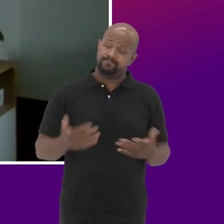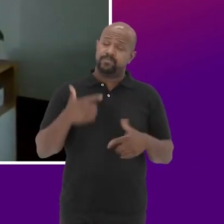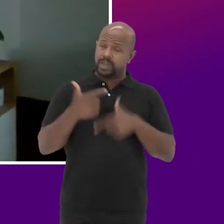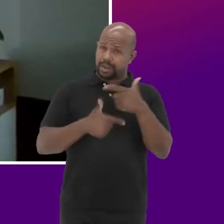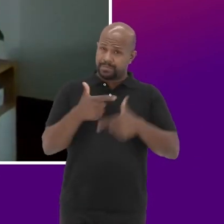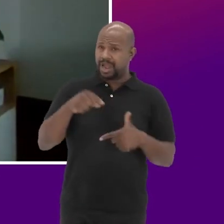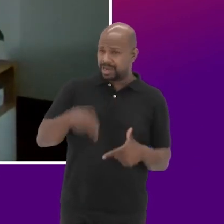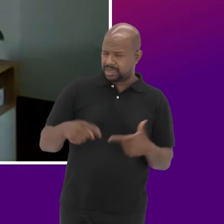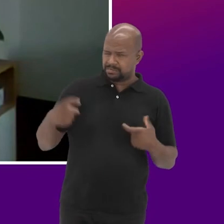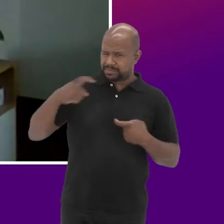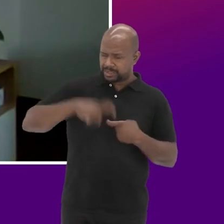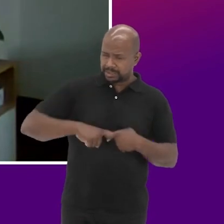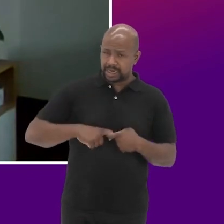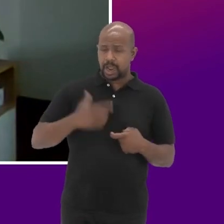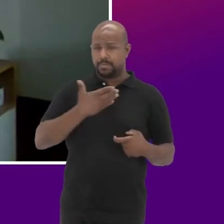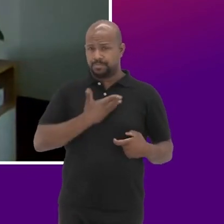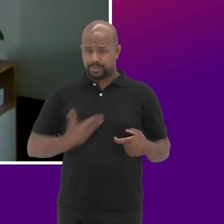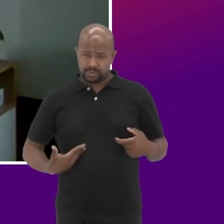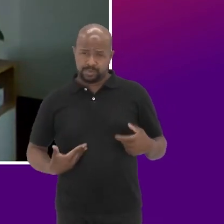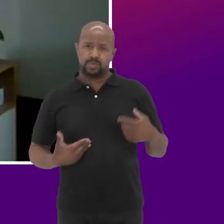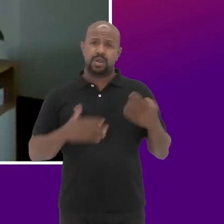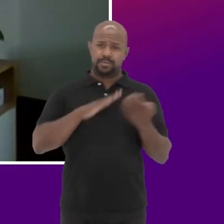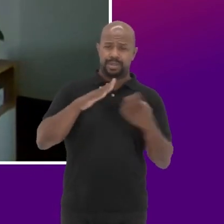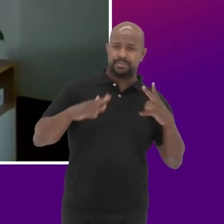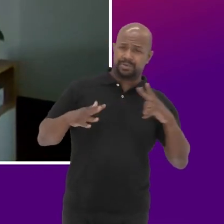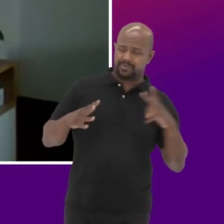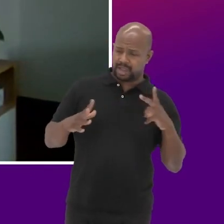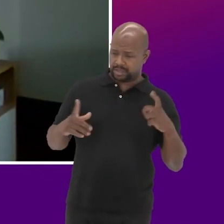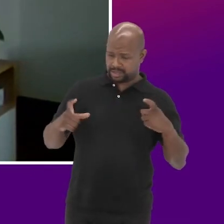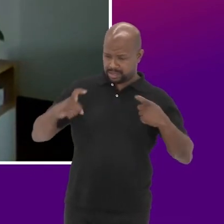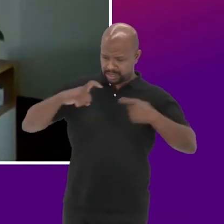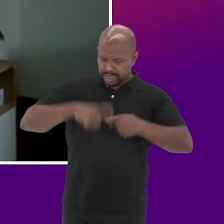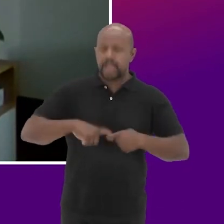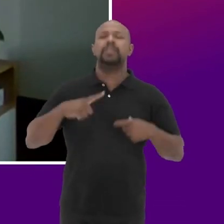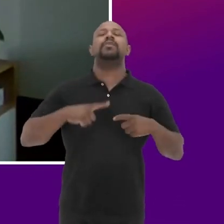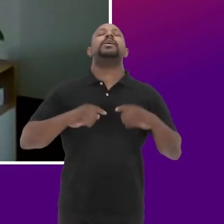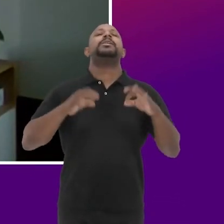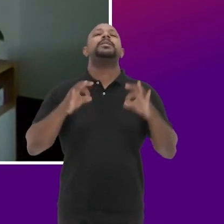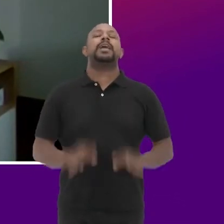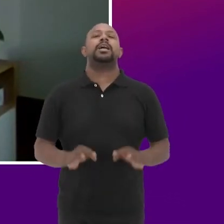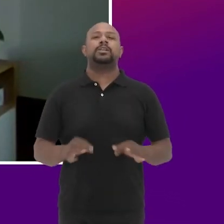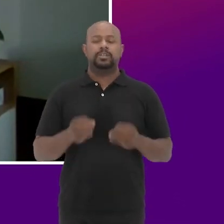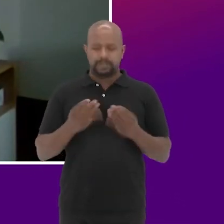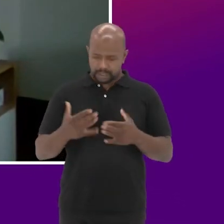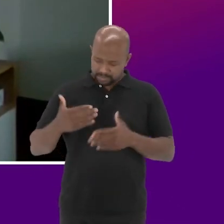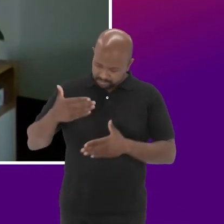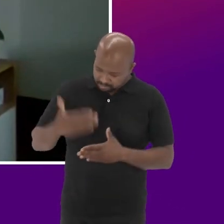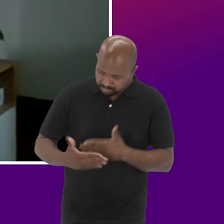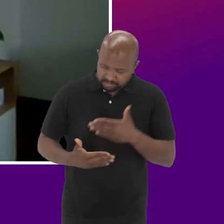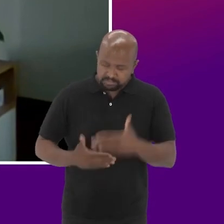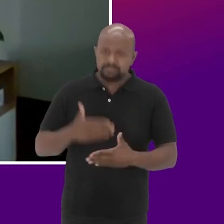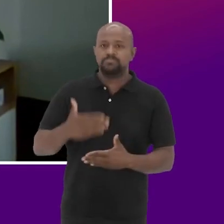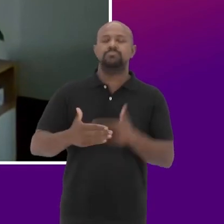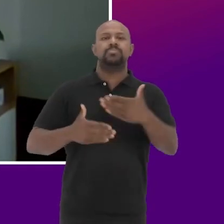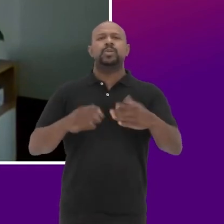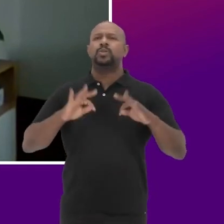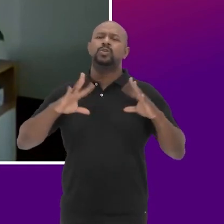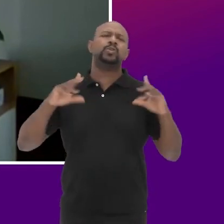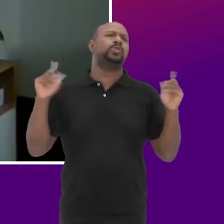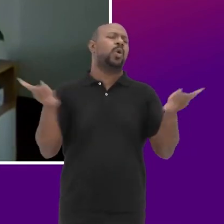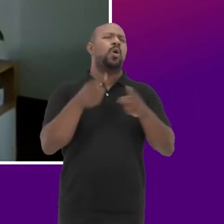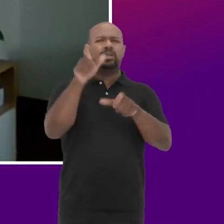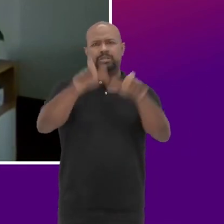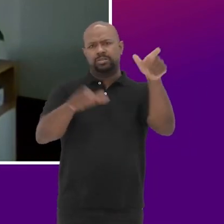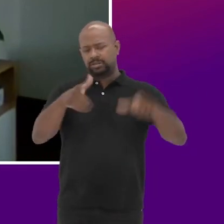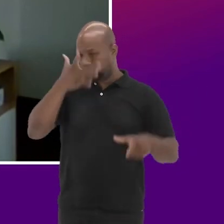Portanto, o trabalho aqui, a parceria público-privada, é o que nós acreditamos que vai garantir dar o passo seguinte e que todos